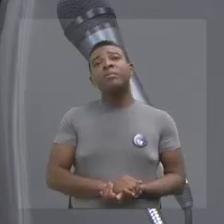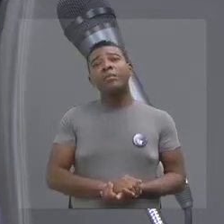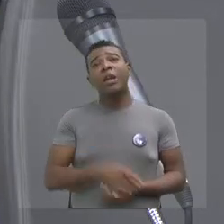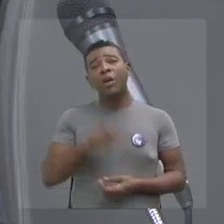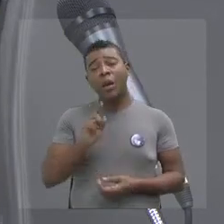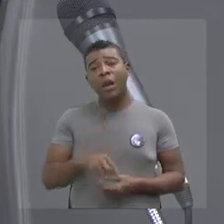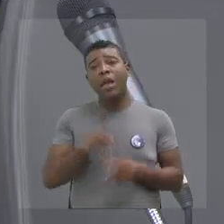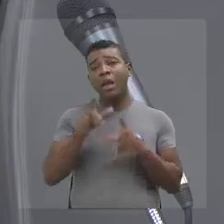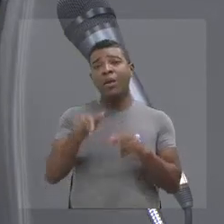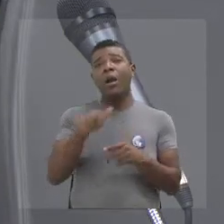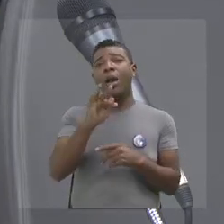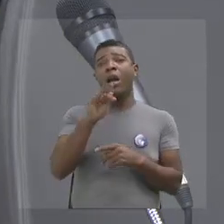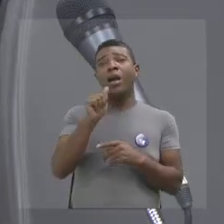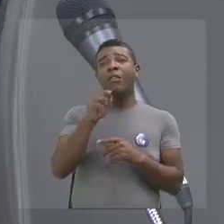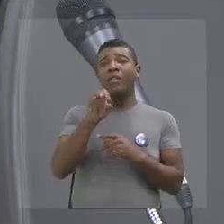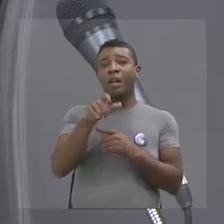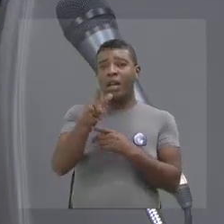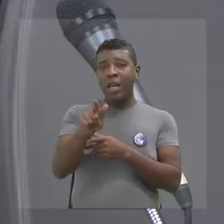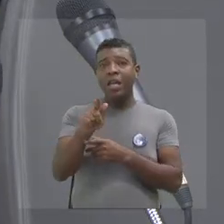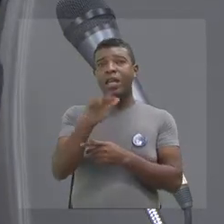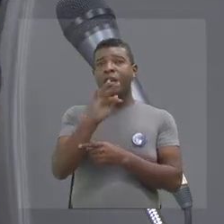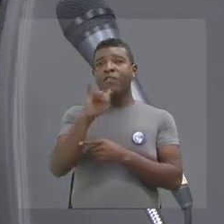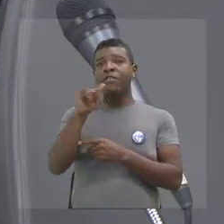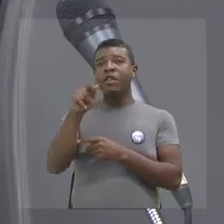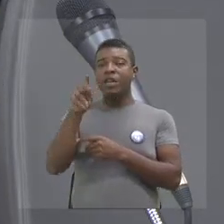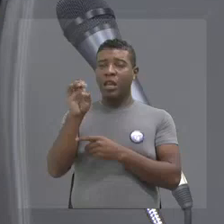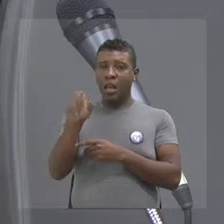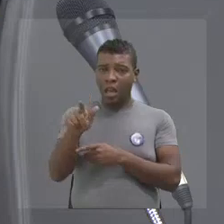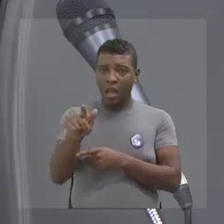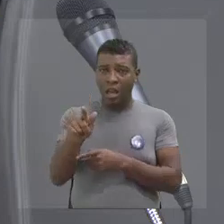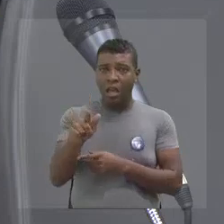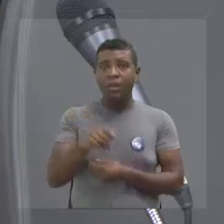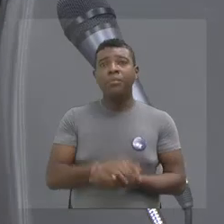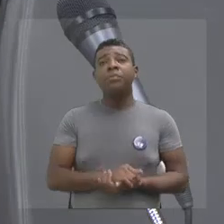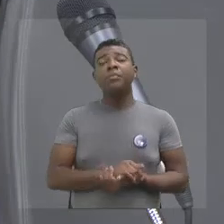da Farinha da Fire mas